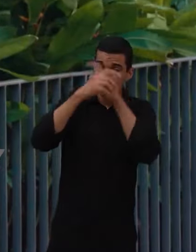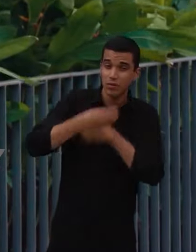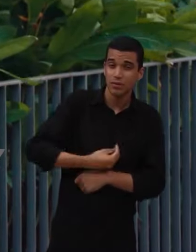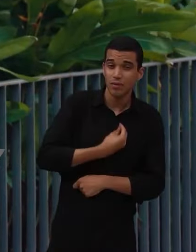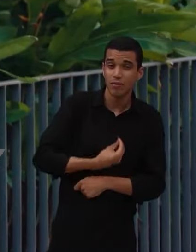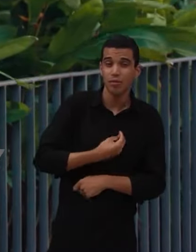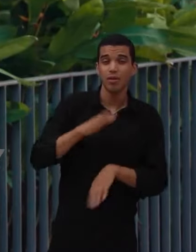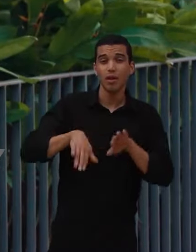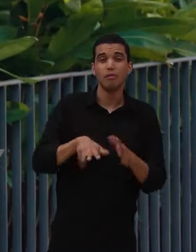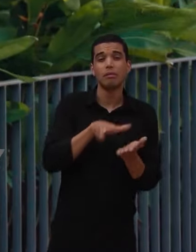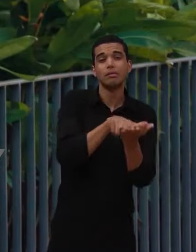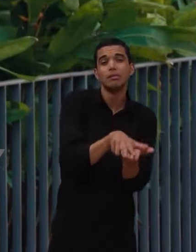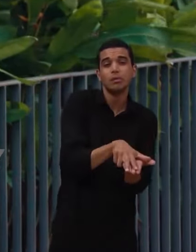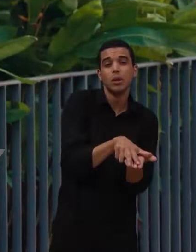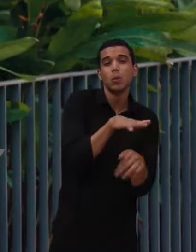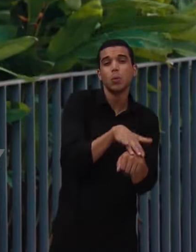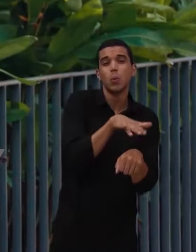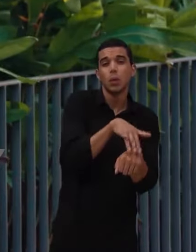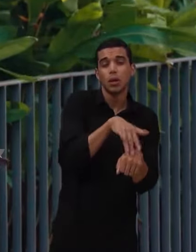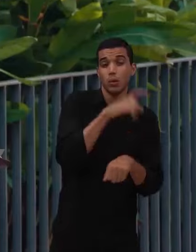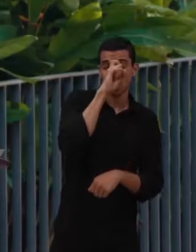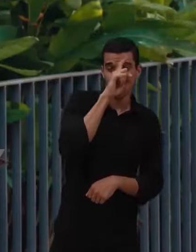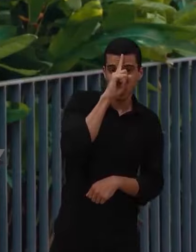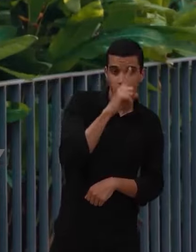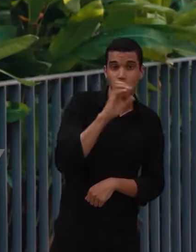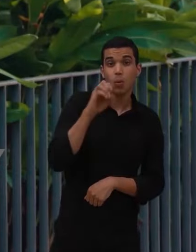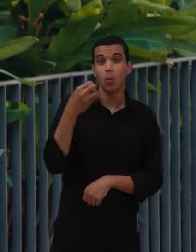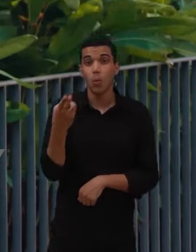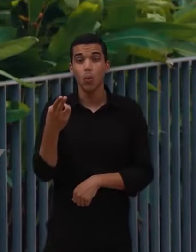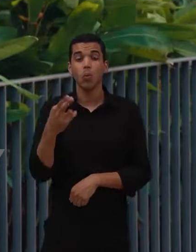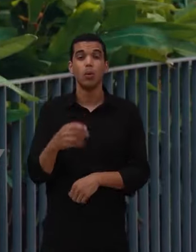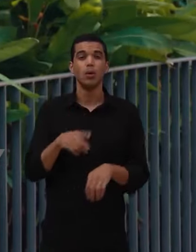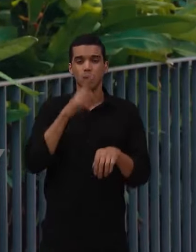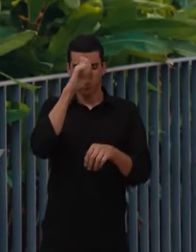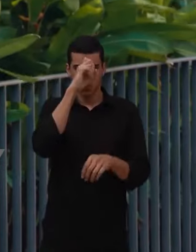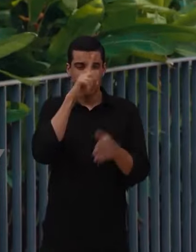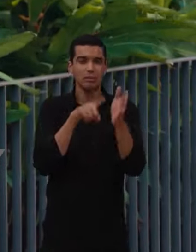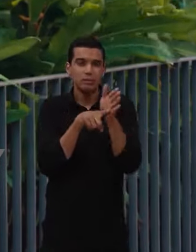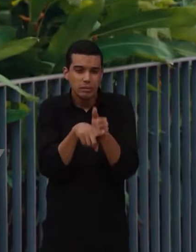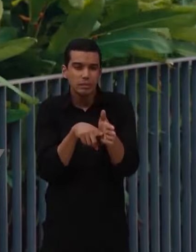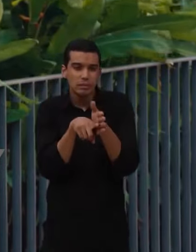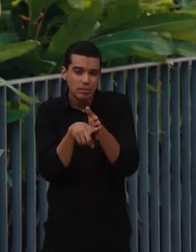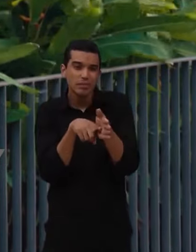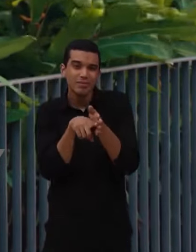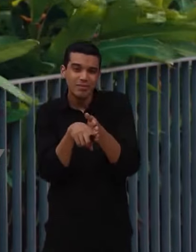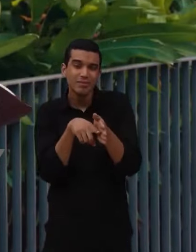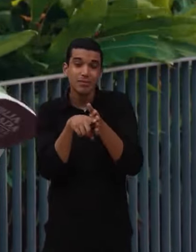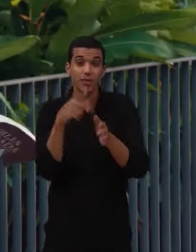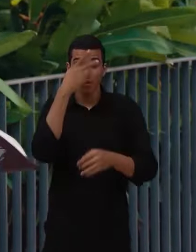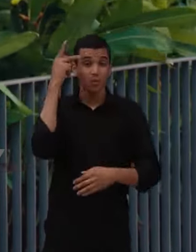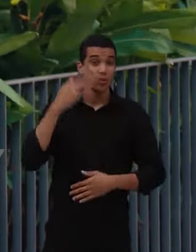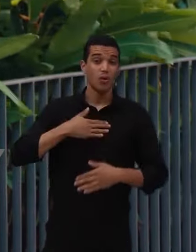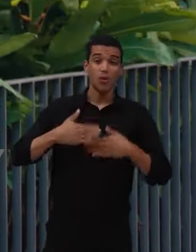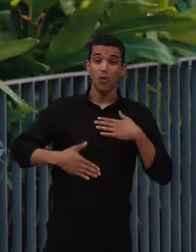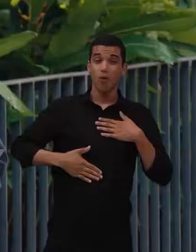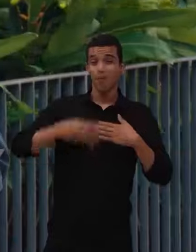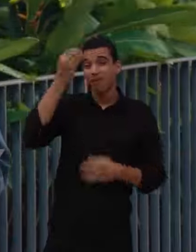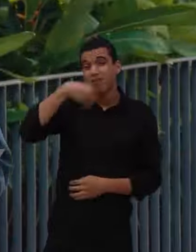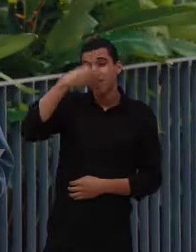hospital, ou está passando por um processo de tratamento hospitalar e que não tem força no